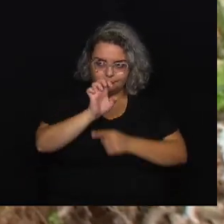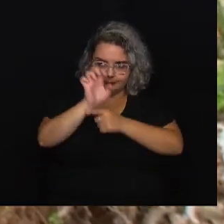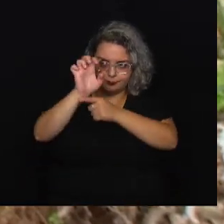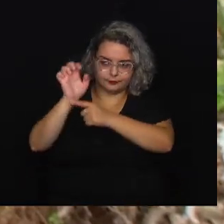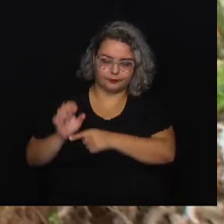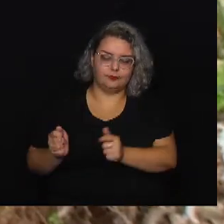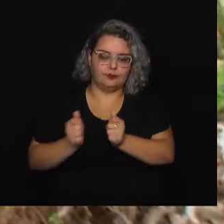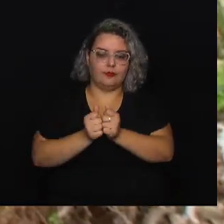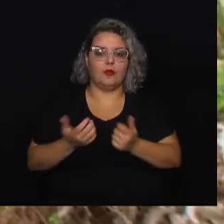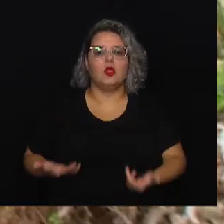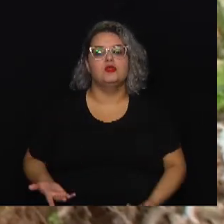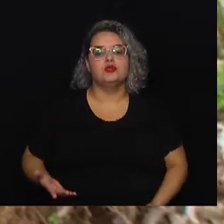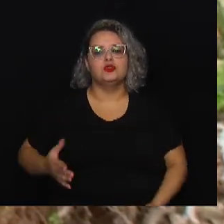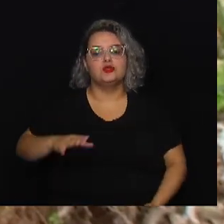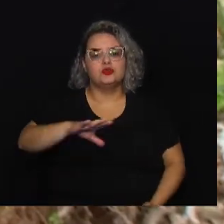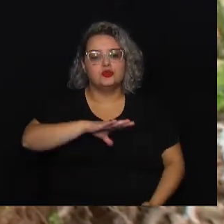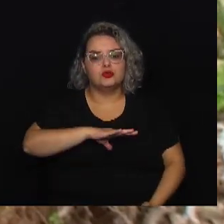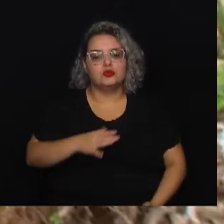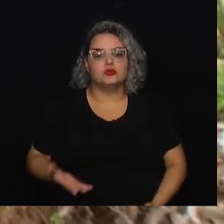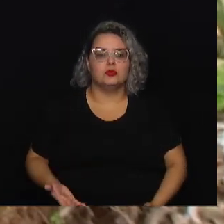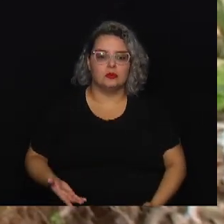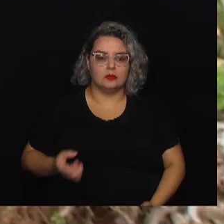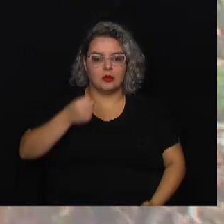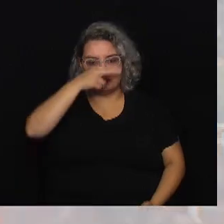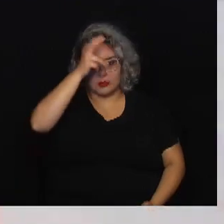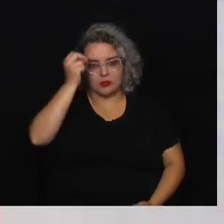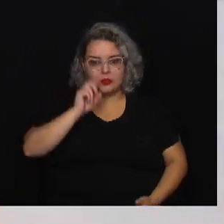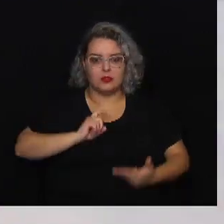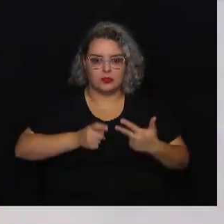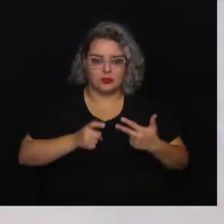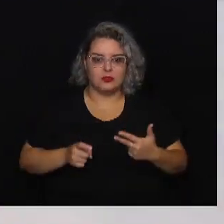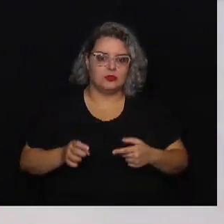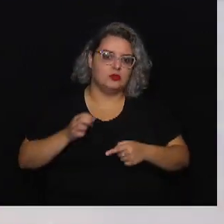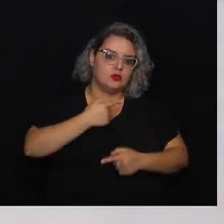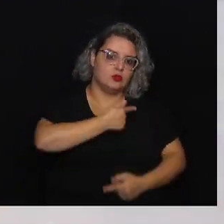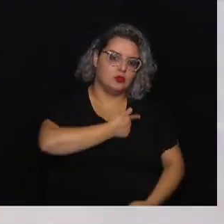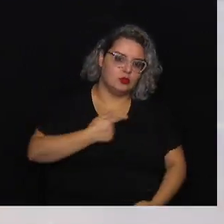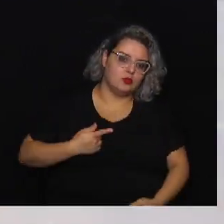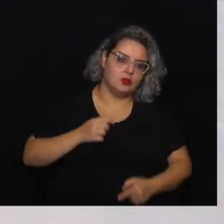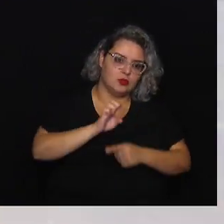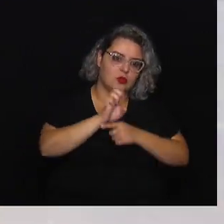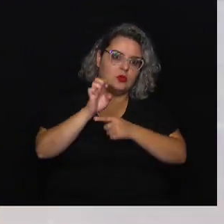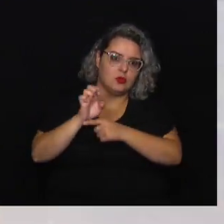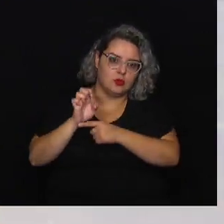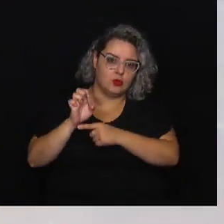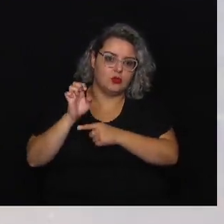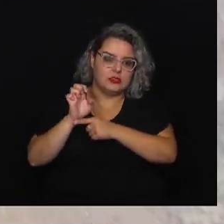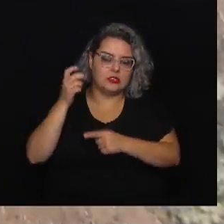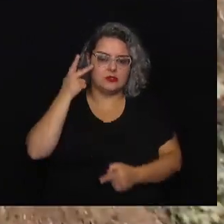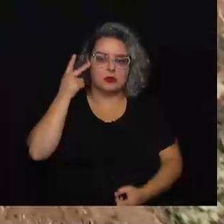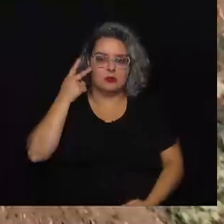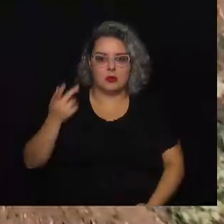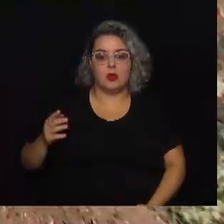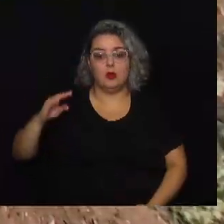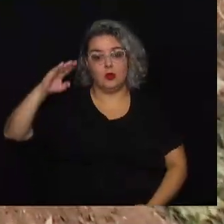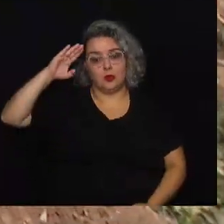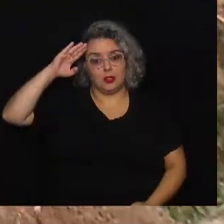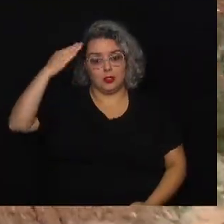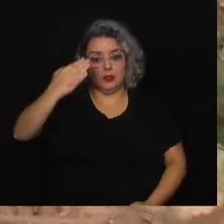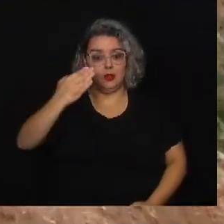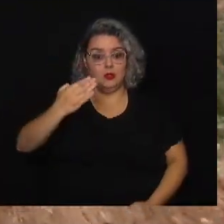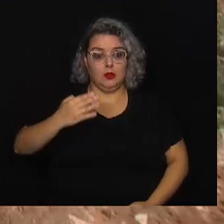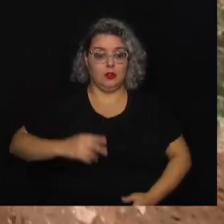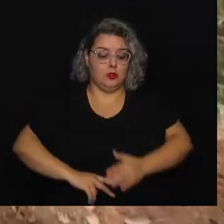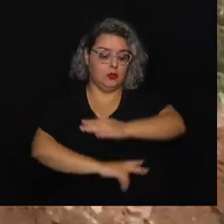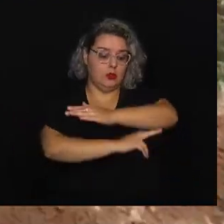prefeitura, com o Poder Executivo, e hoje nós podemos ver essa parceria dando certo. O Exército que irá fazer esta ponte provisória